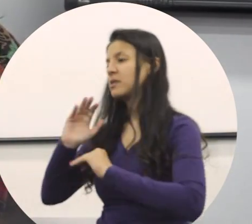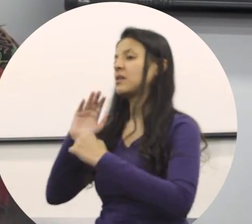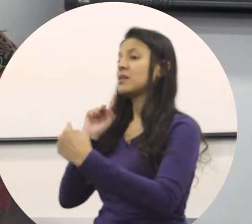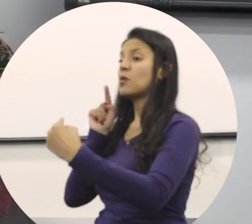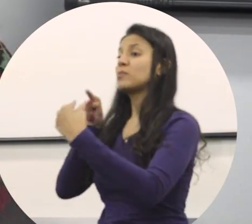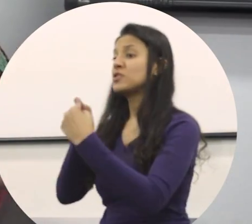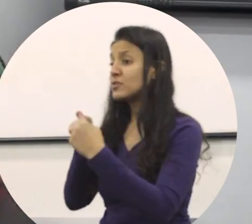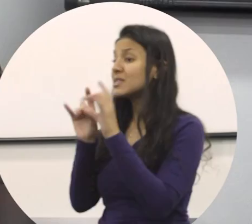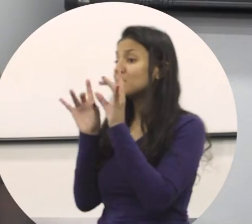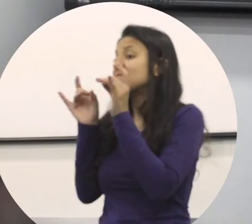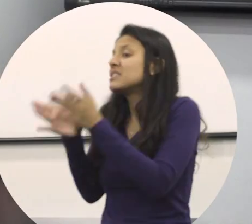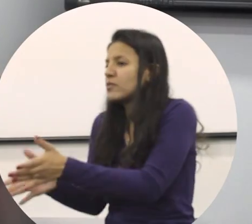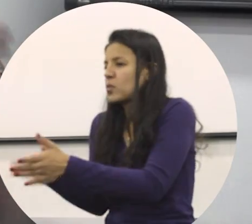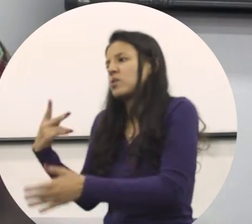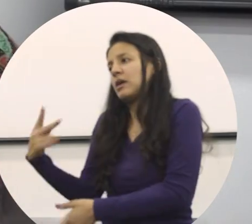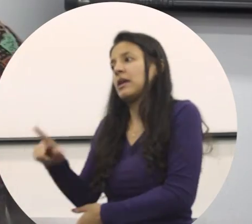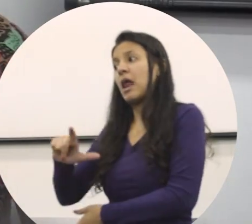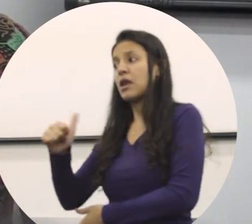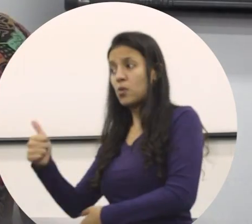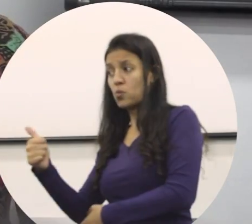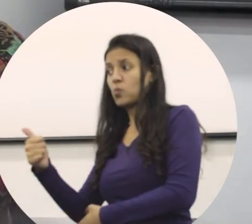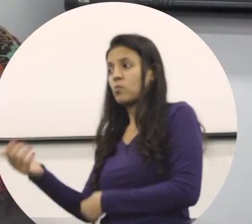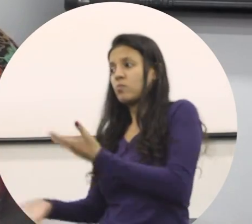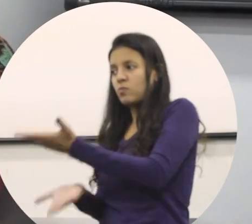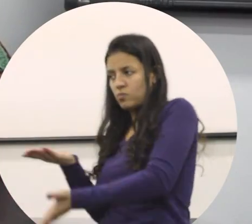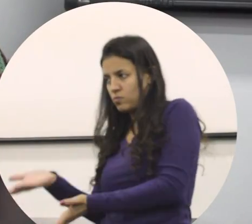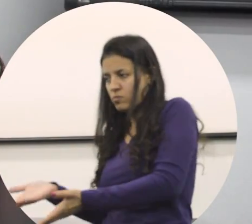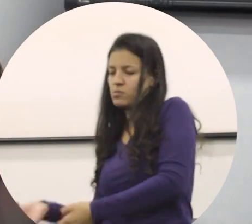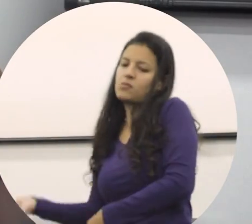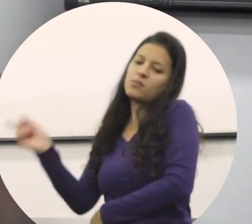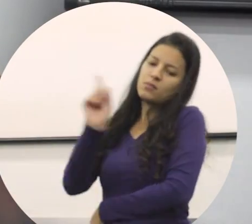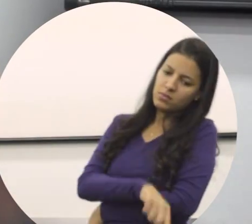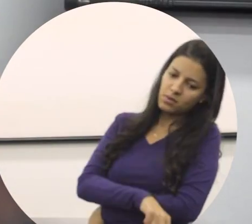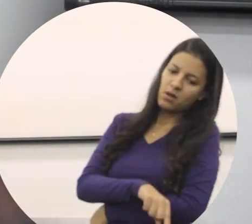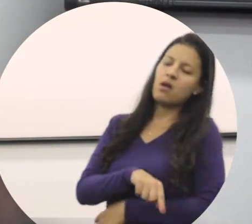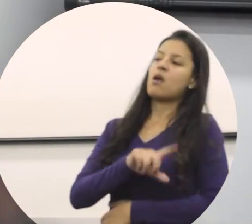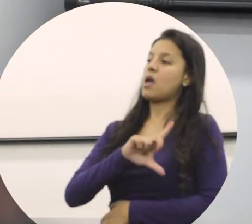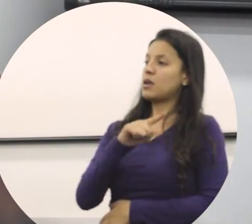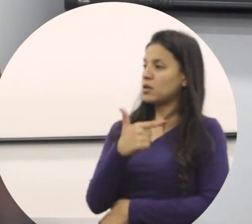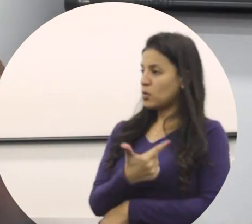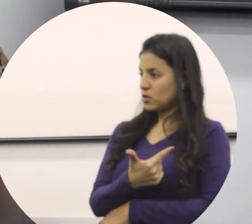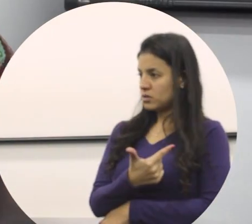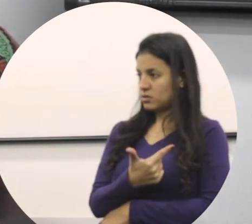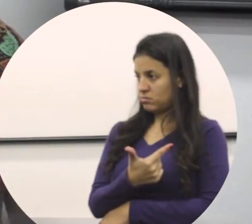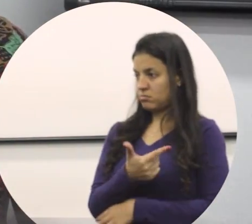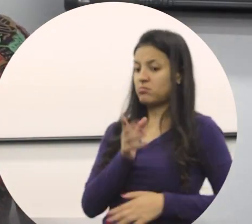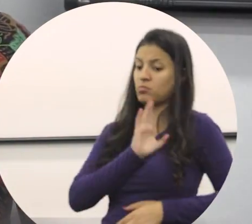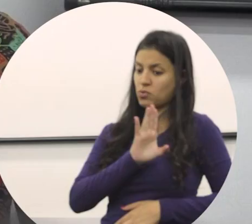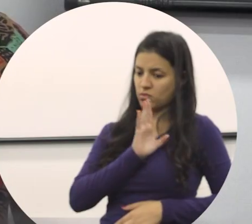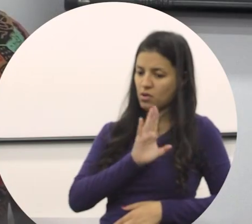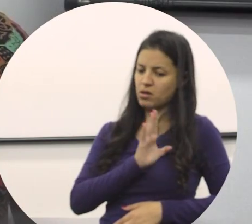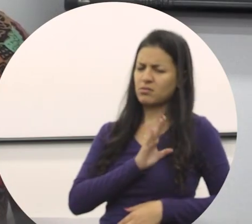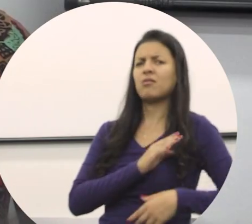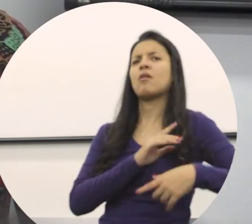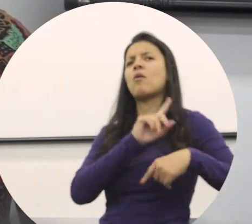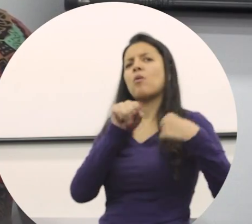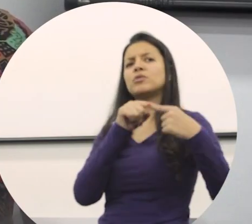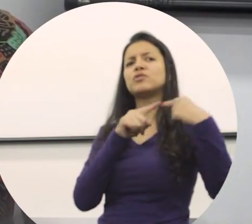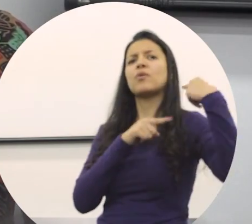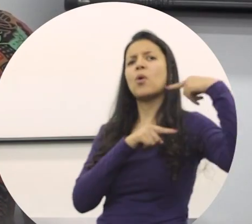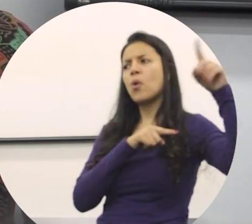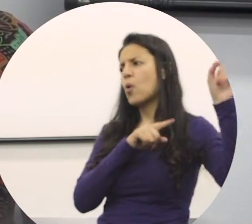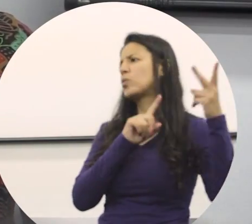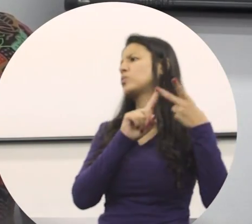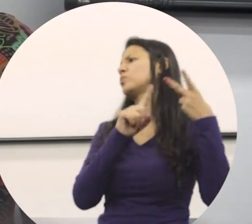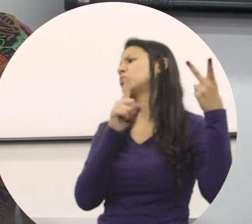você trabalhar na língua materna. A outra coisa é a segunda língua, né? E aí tem outros objetivos que